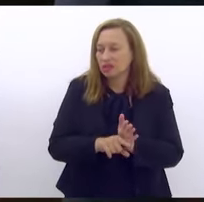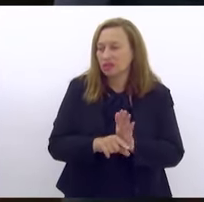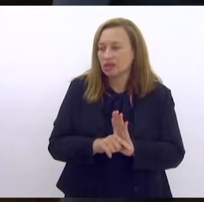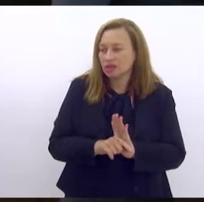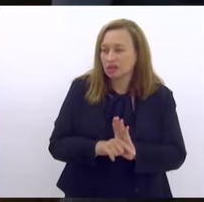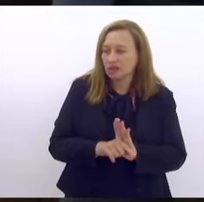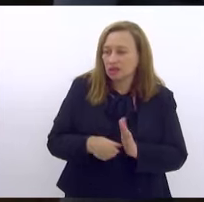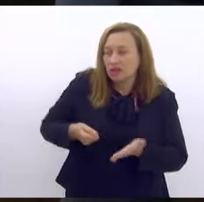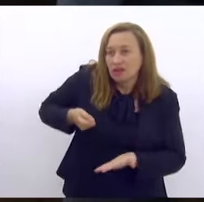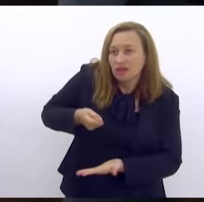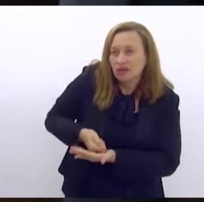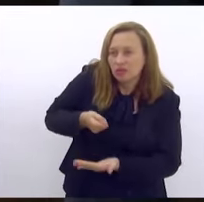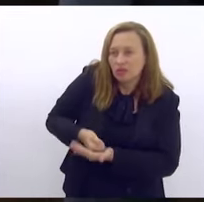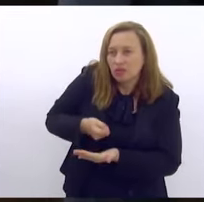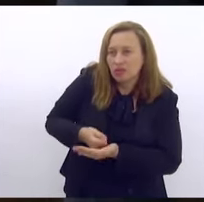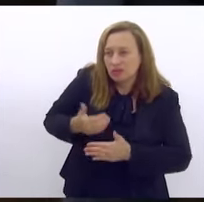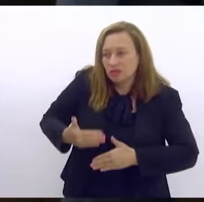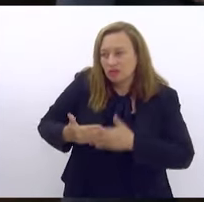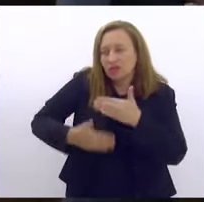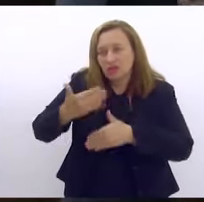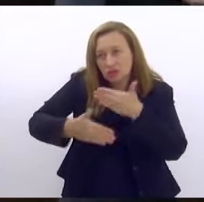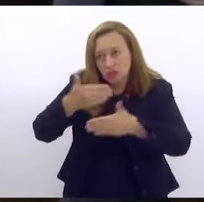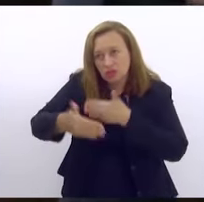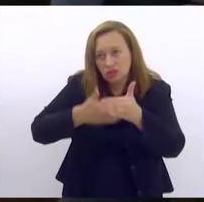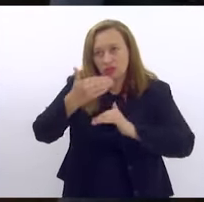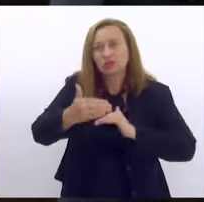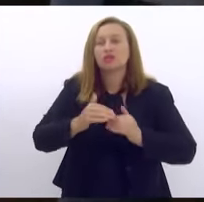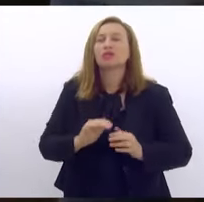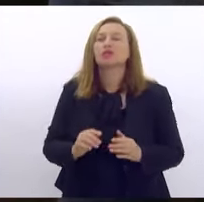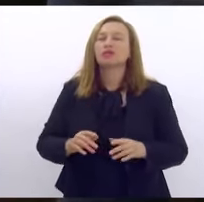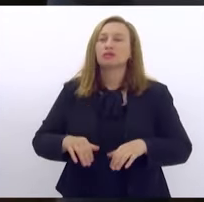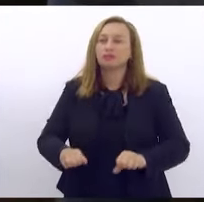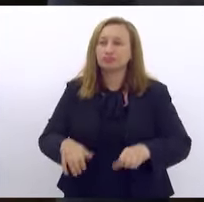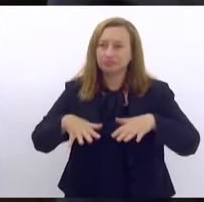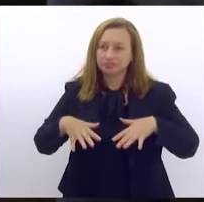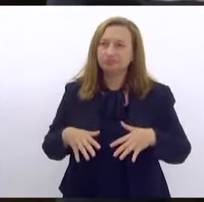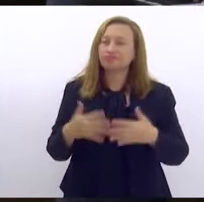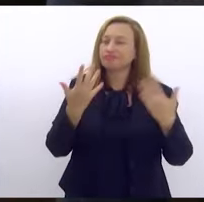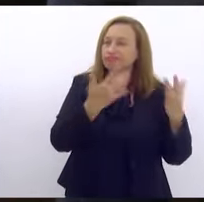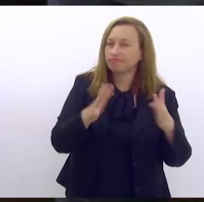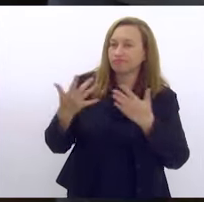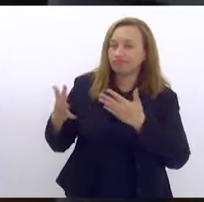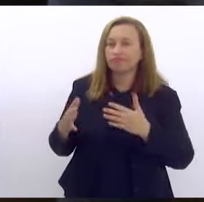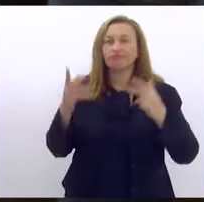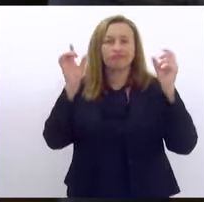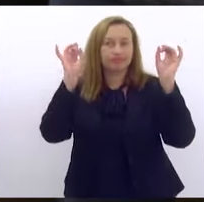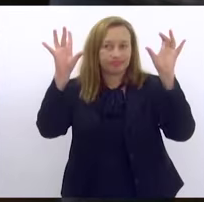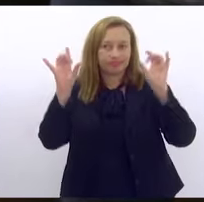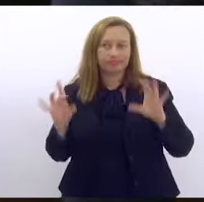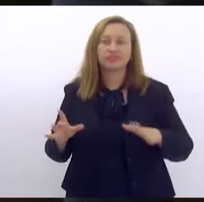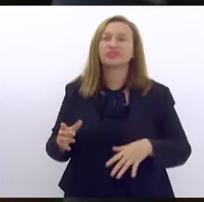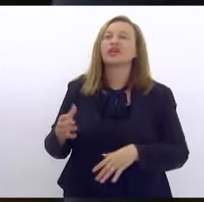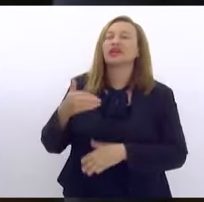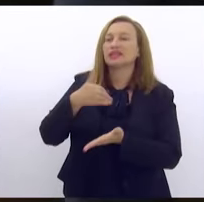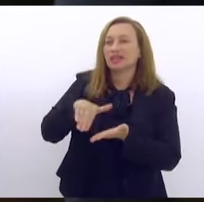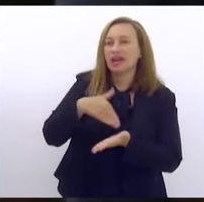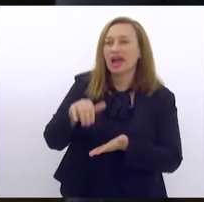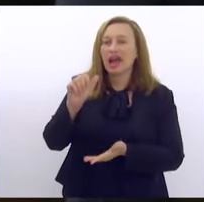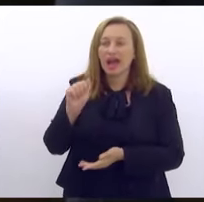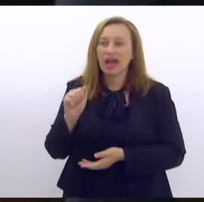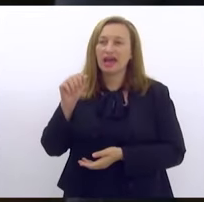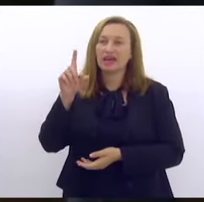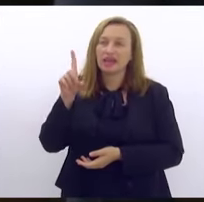nossos mandatos, então não poderia deixar de registrar. E por último, registro, dar a saudação especial ao secretário Adilson, que